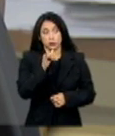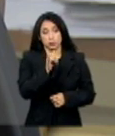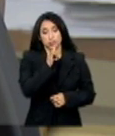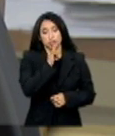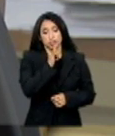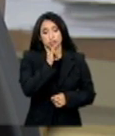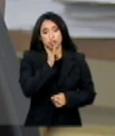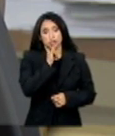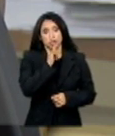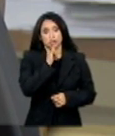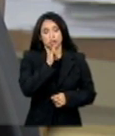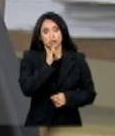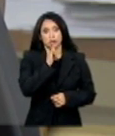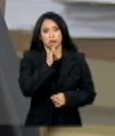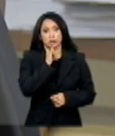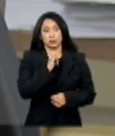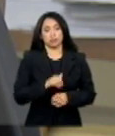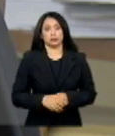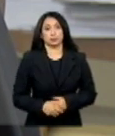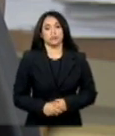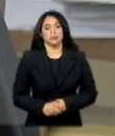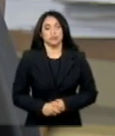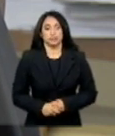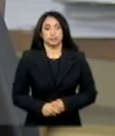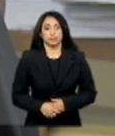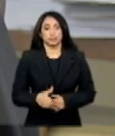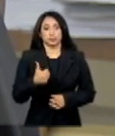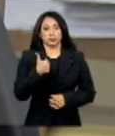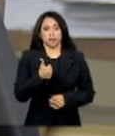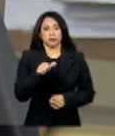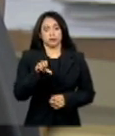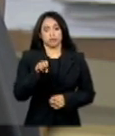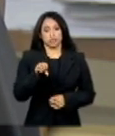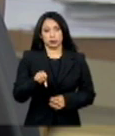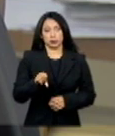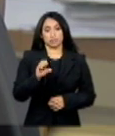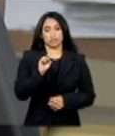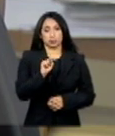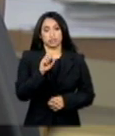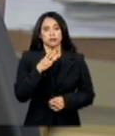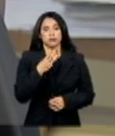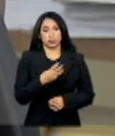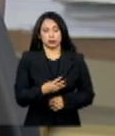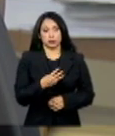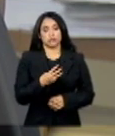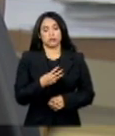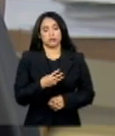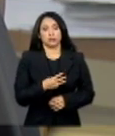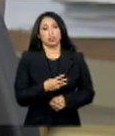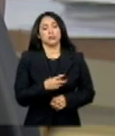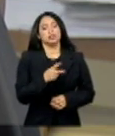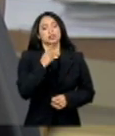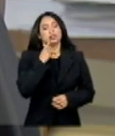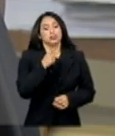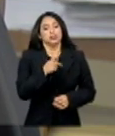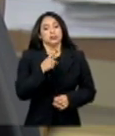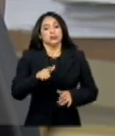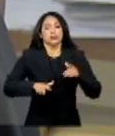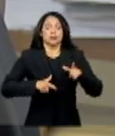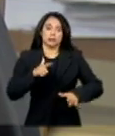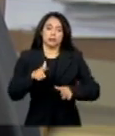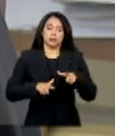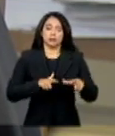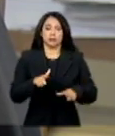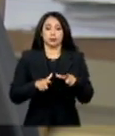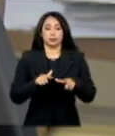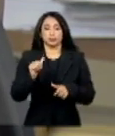10 caroline protex de 1983 ficado um trabalho de ademar borges